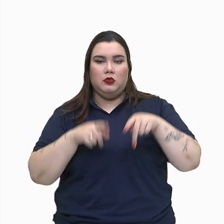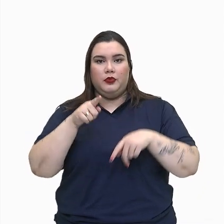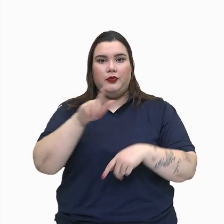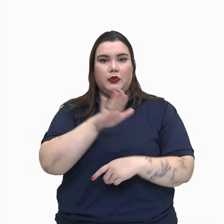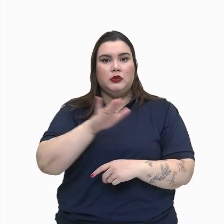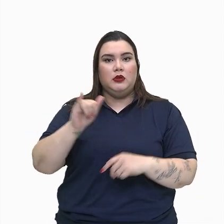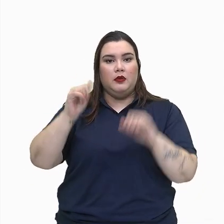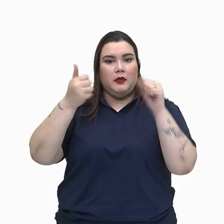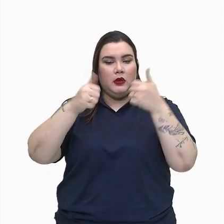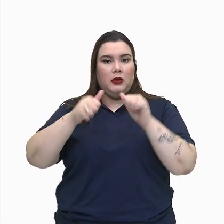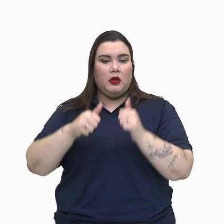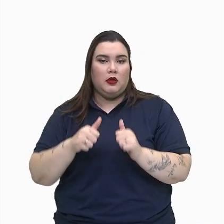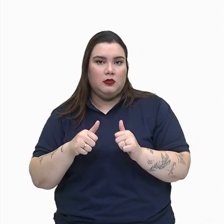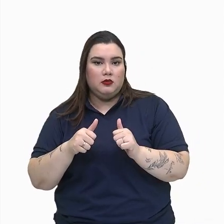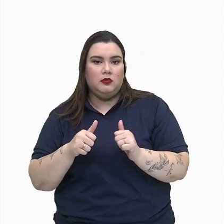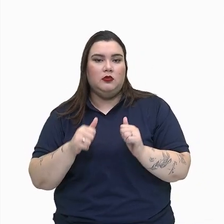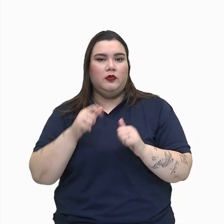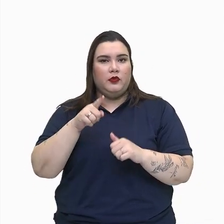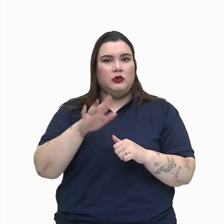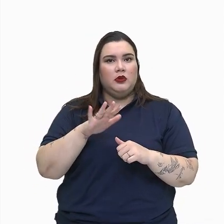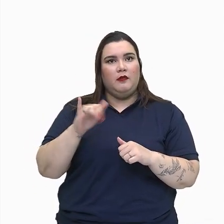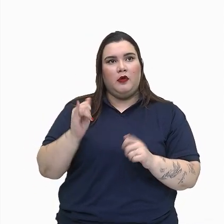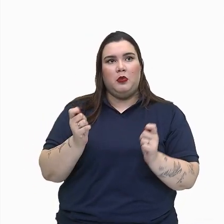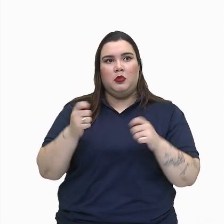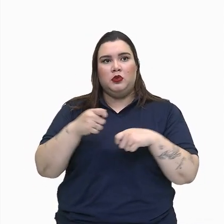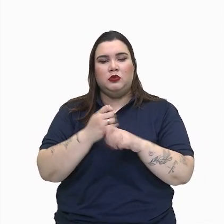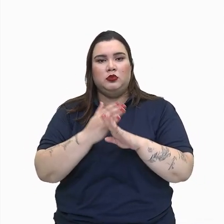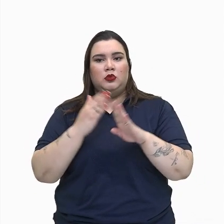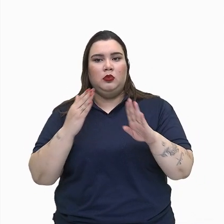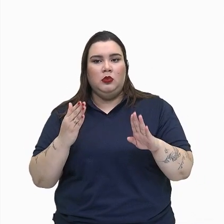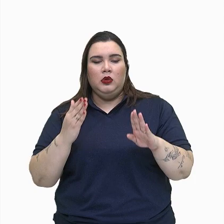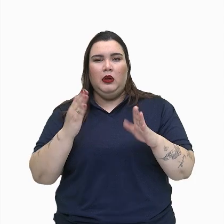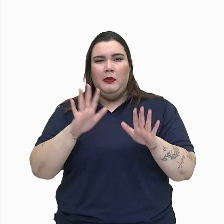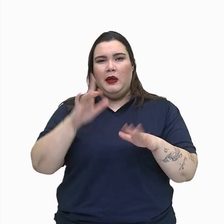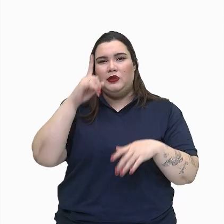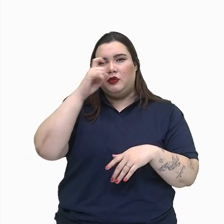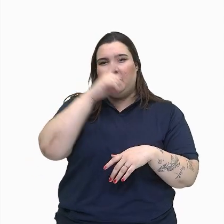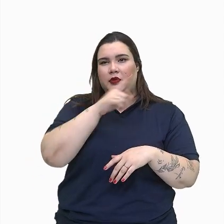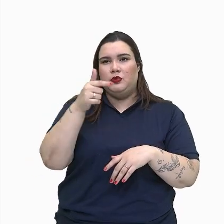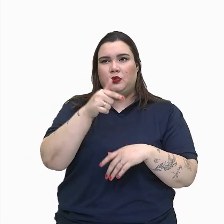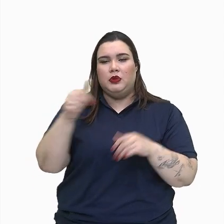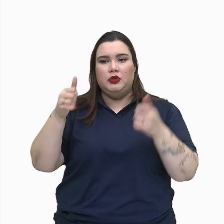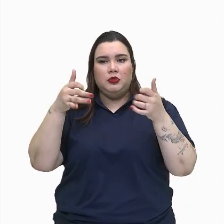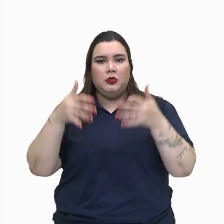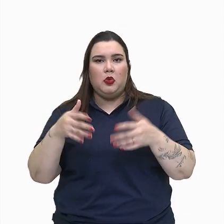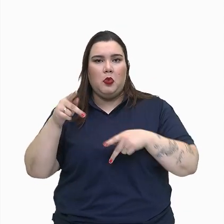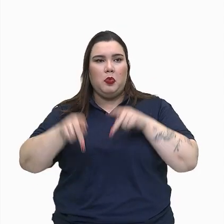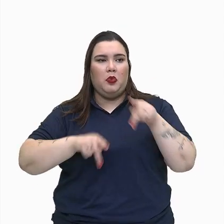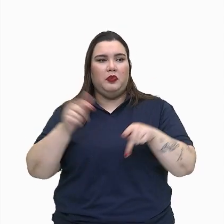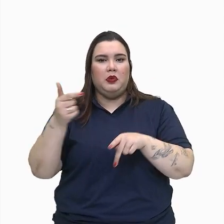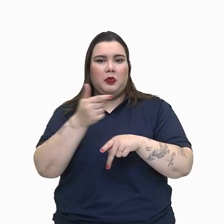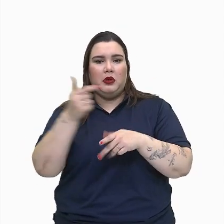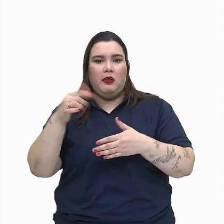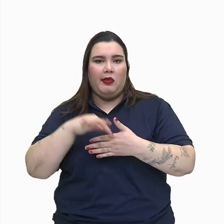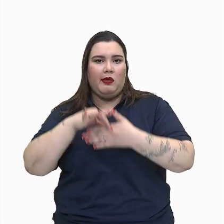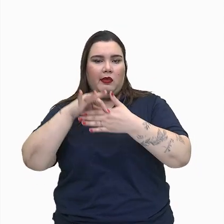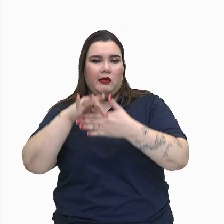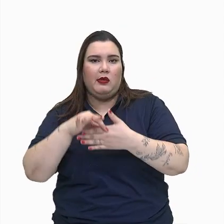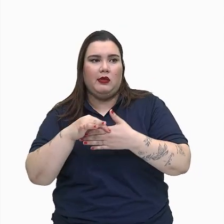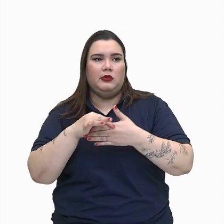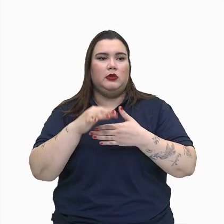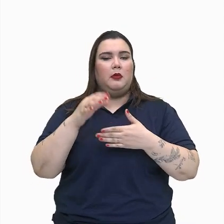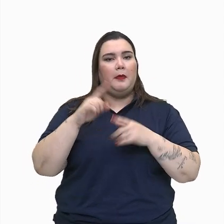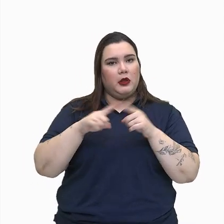analisar. Dificilmente você vai encontrar relatos de um povo que não tenha uma liderança que organize, que chefie